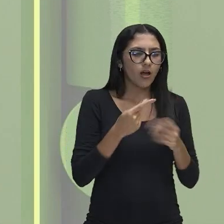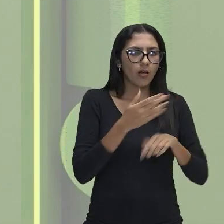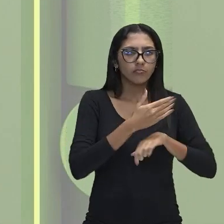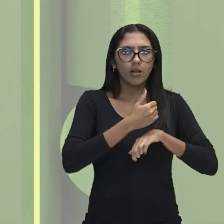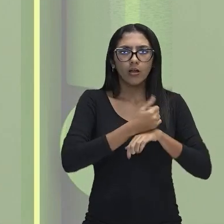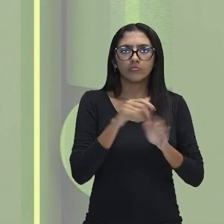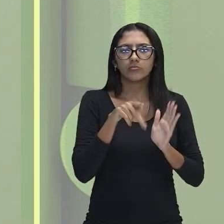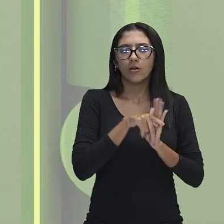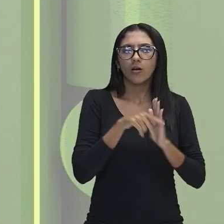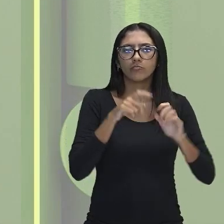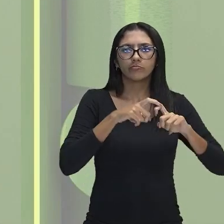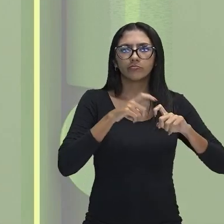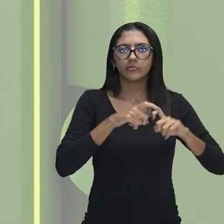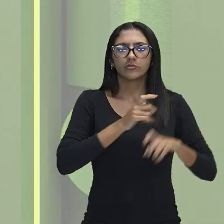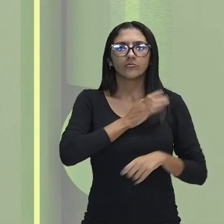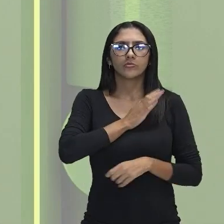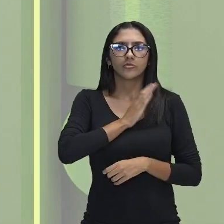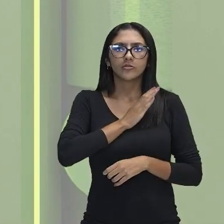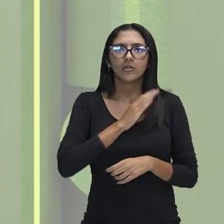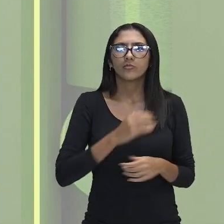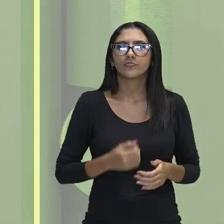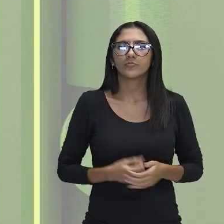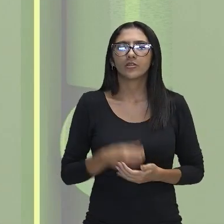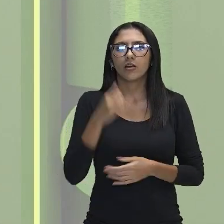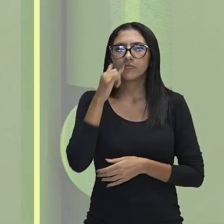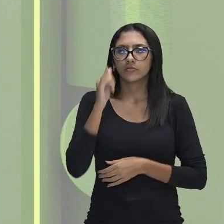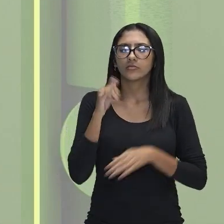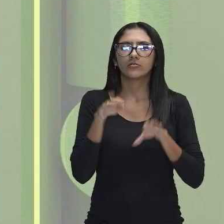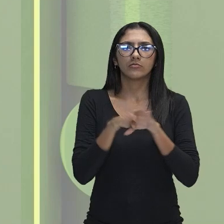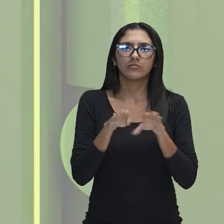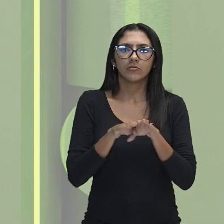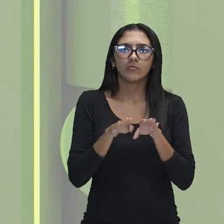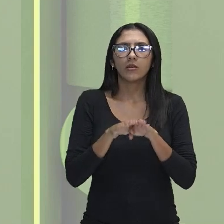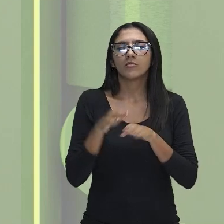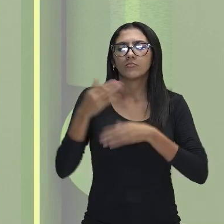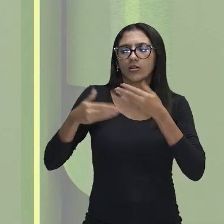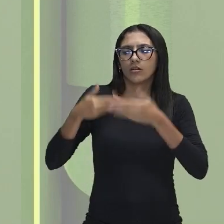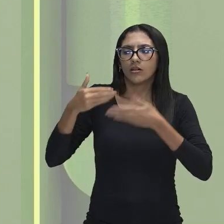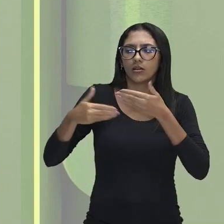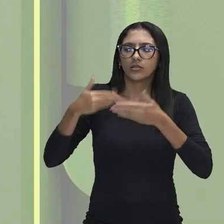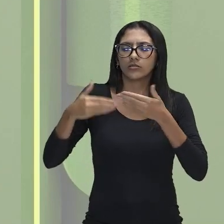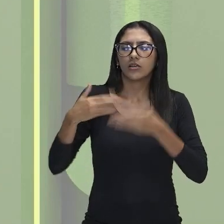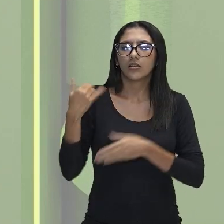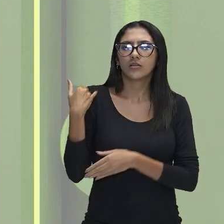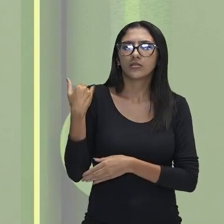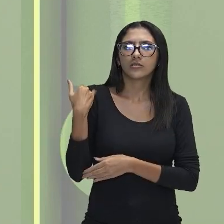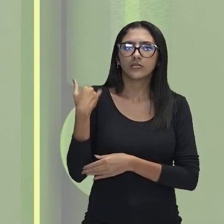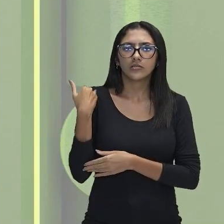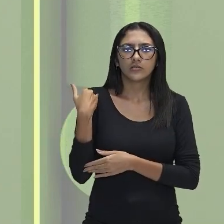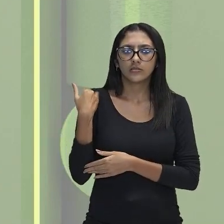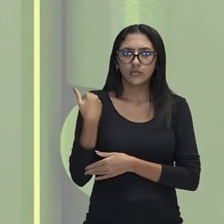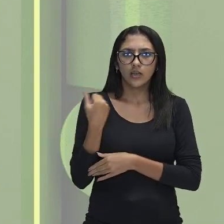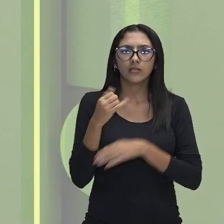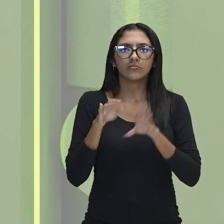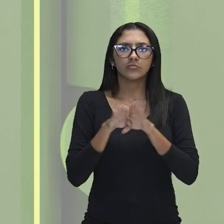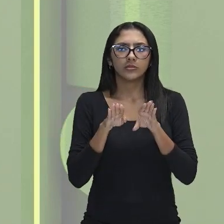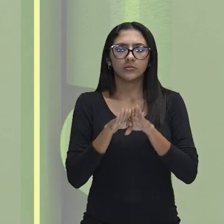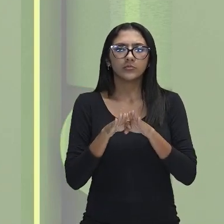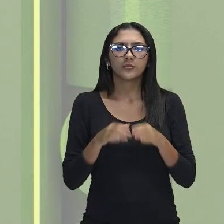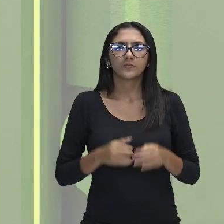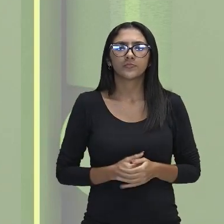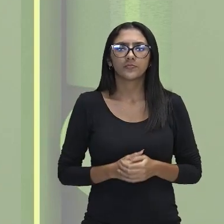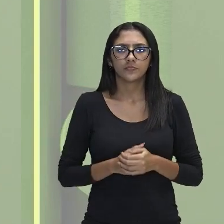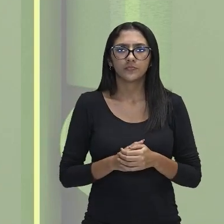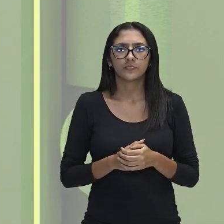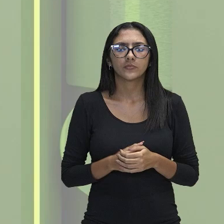não passar muito tempo. Conforme avança a idade, você tem esse tempo de manter